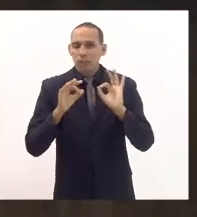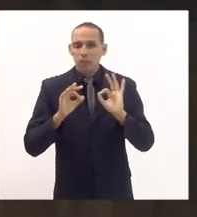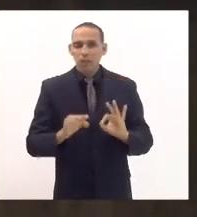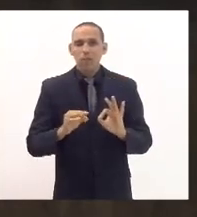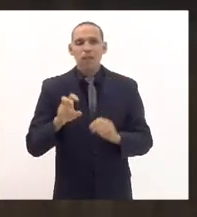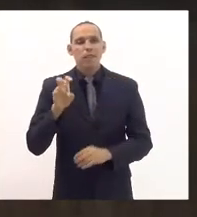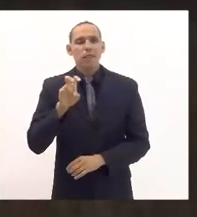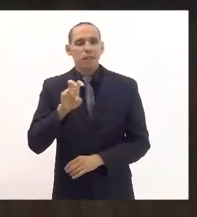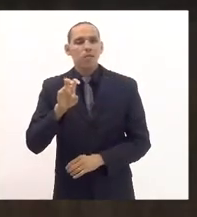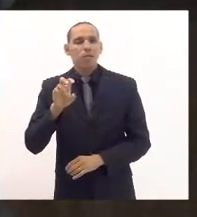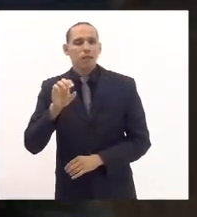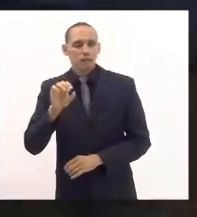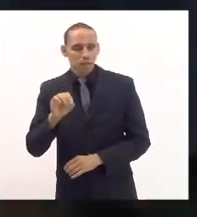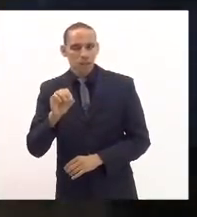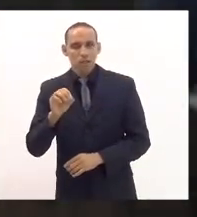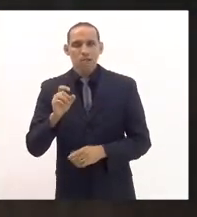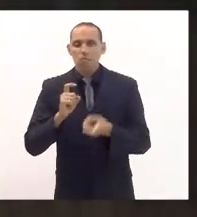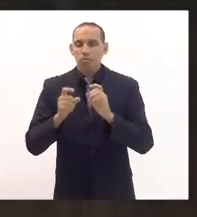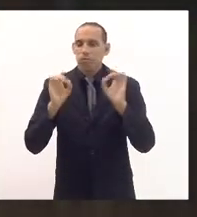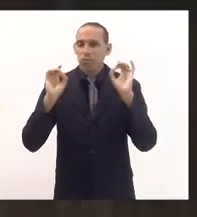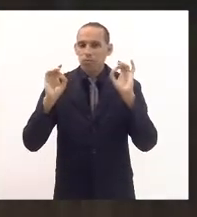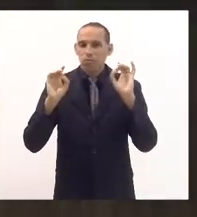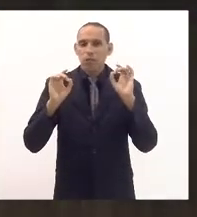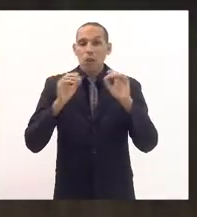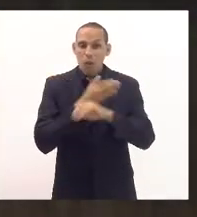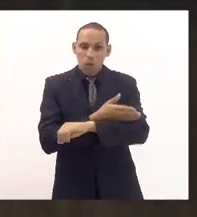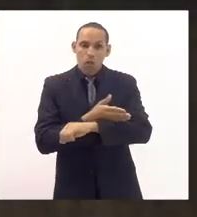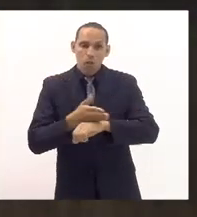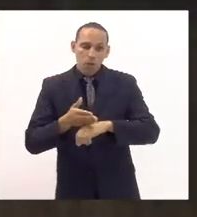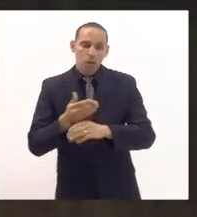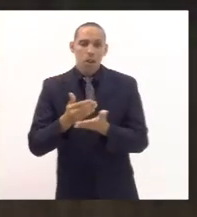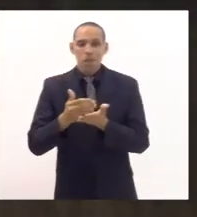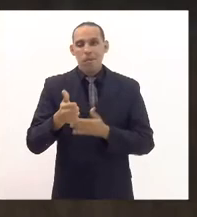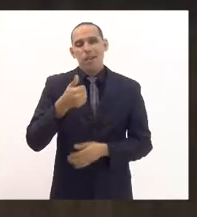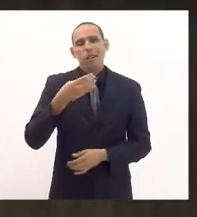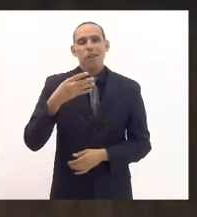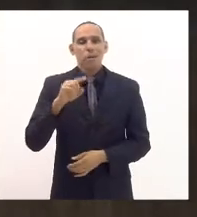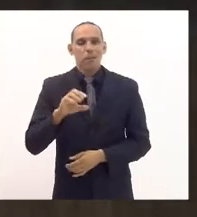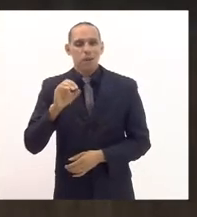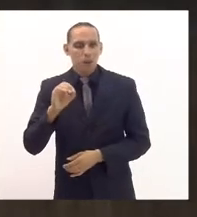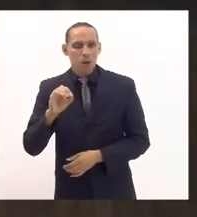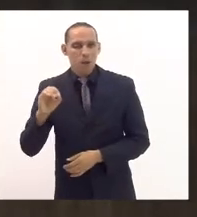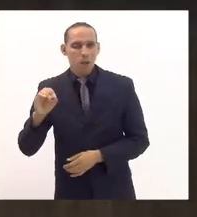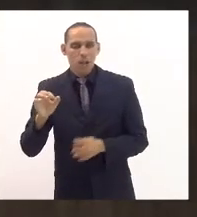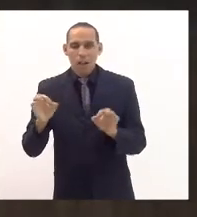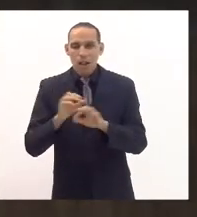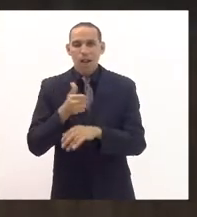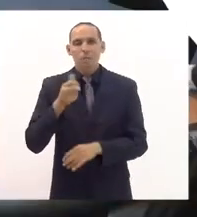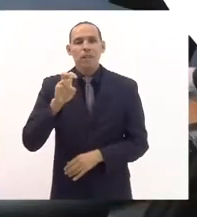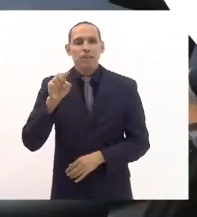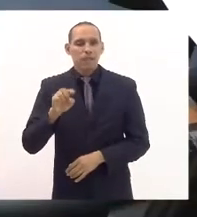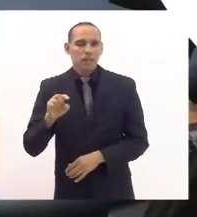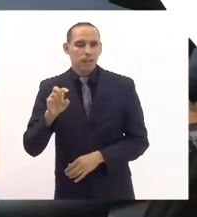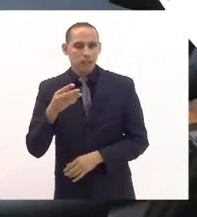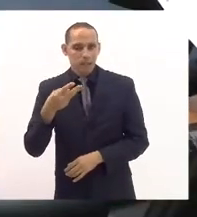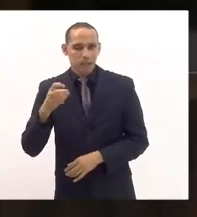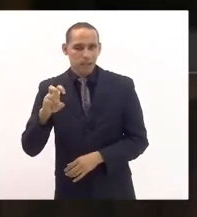50ª sessão ordinária que iniciada às 14horas encerrou seus 15:35